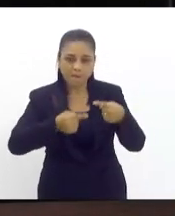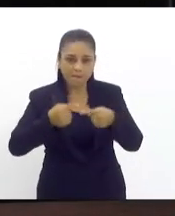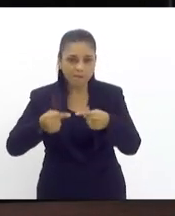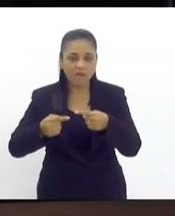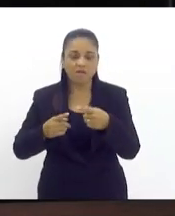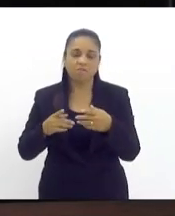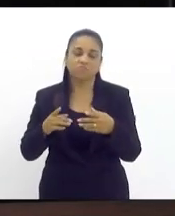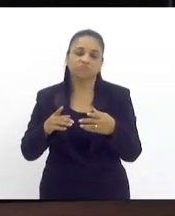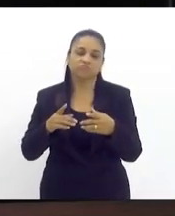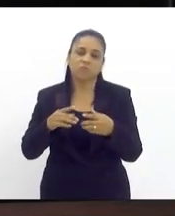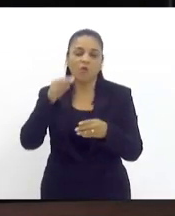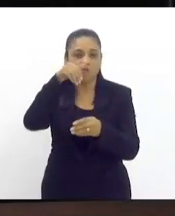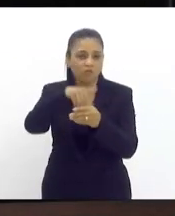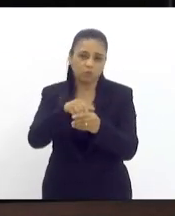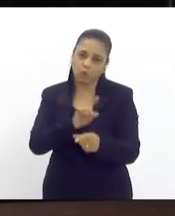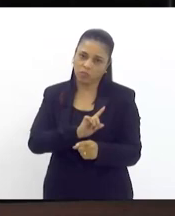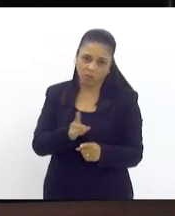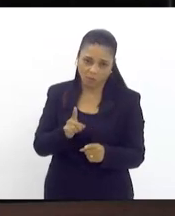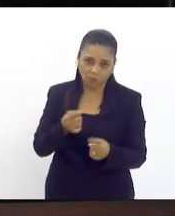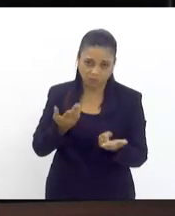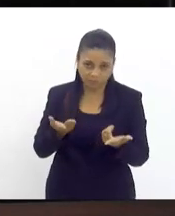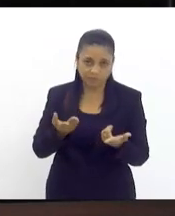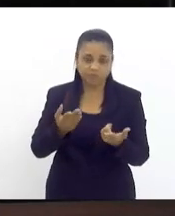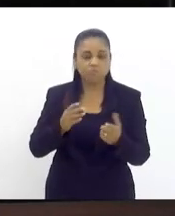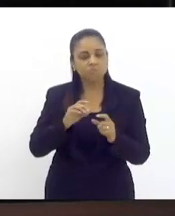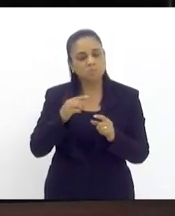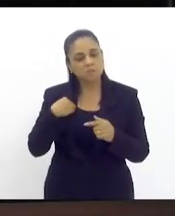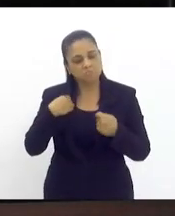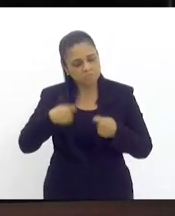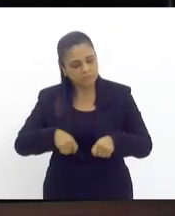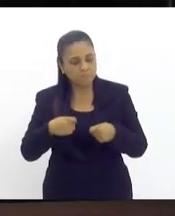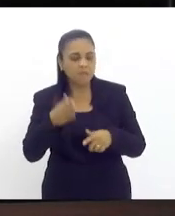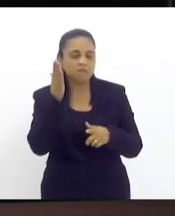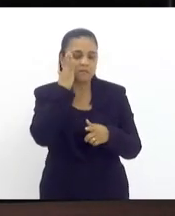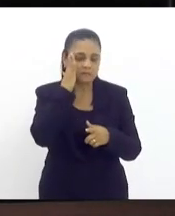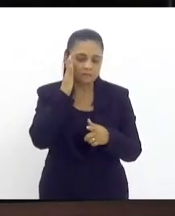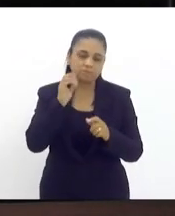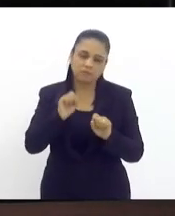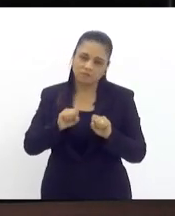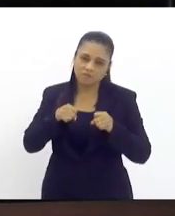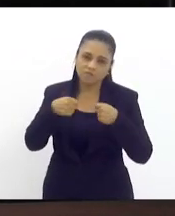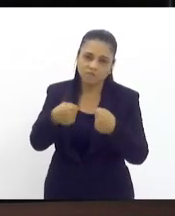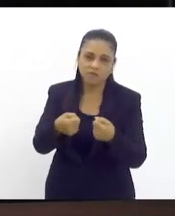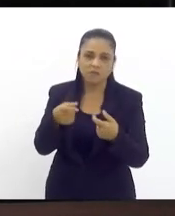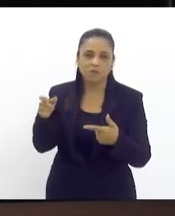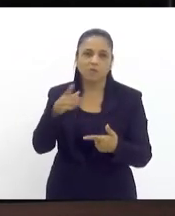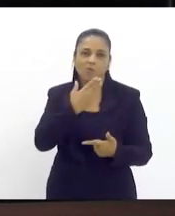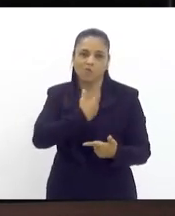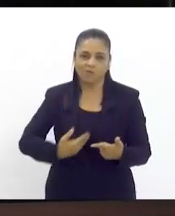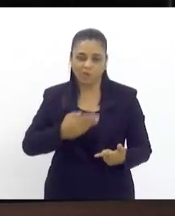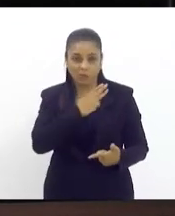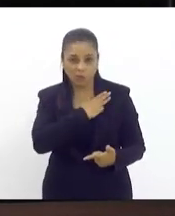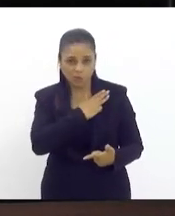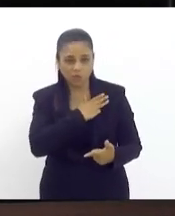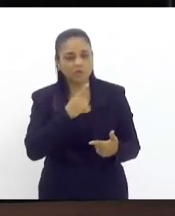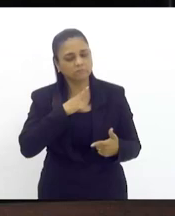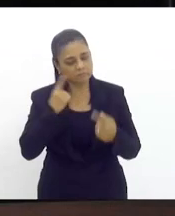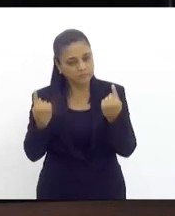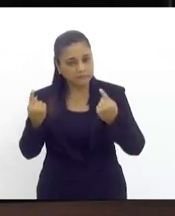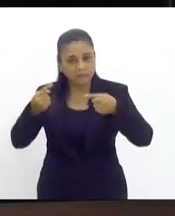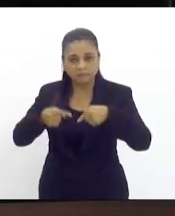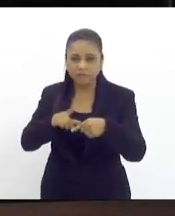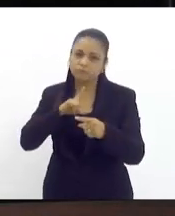mesmo entendendo a necessidade defender o governo Lula mesmo entendendo né os desafios que tem o governo para frente